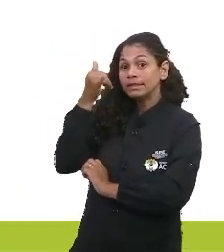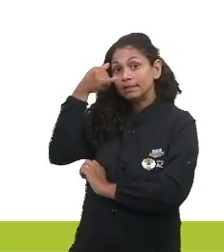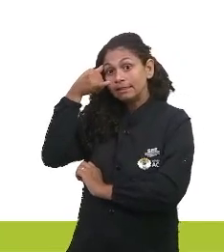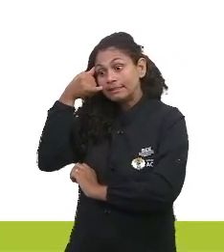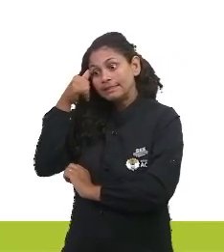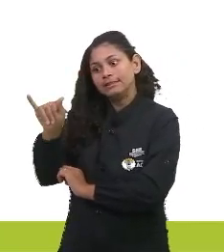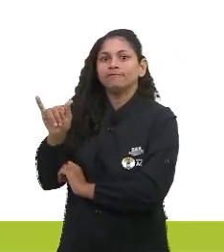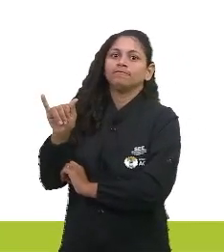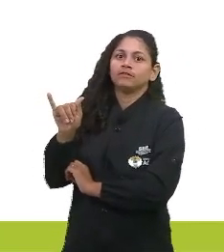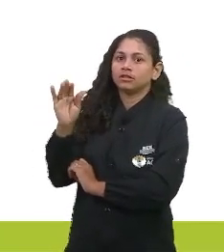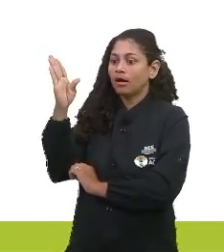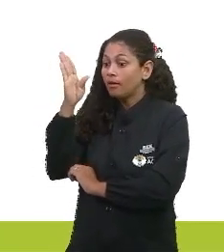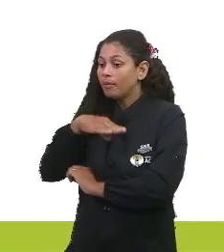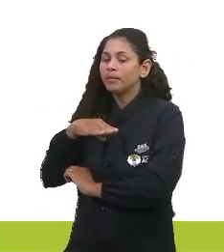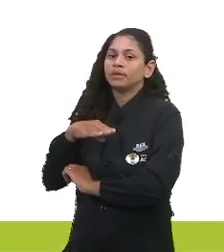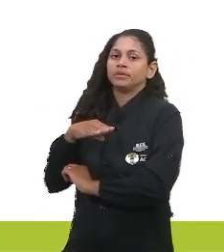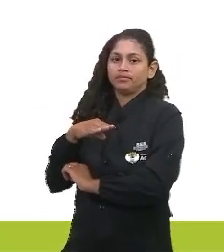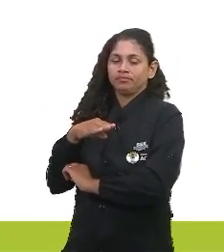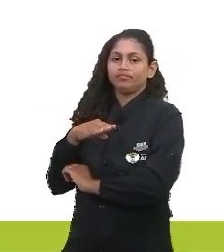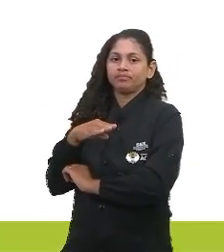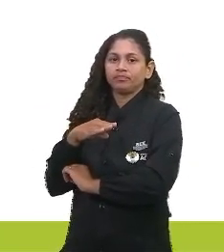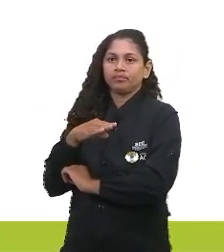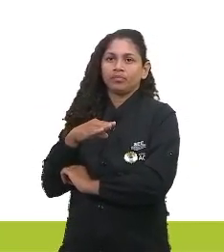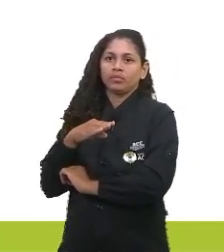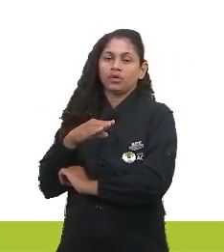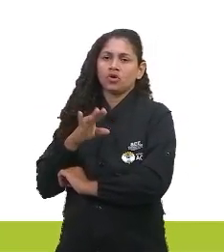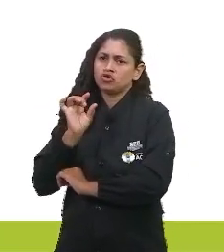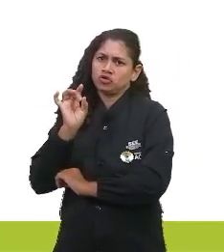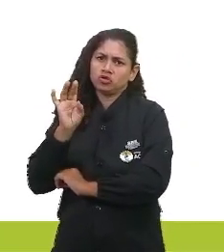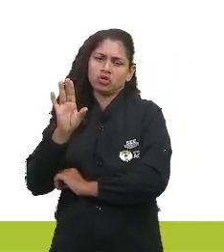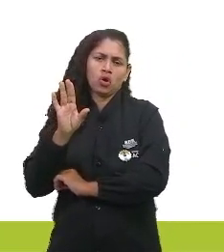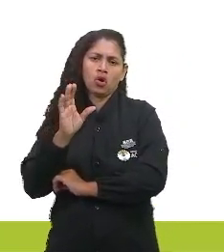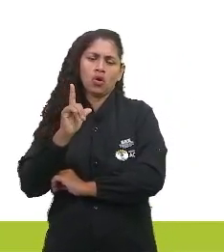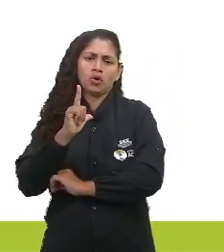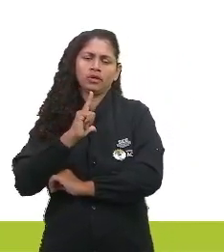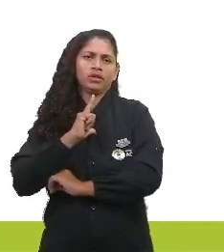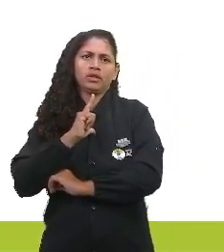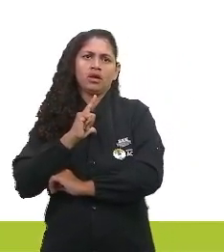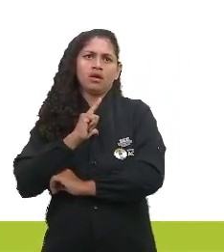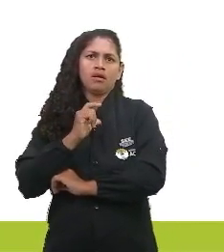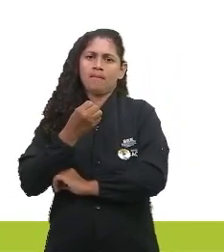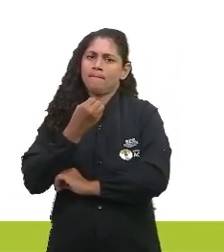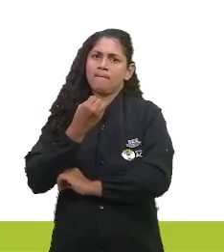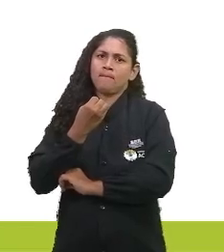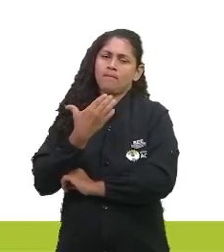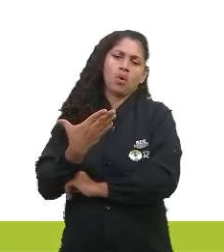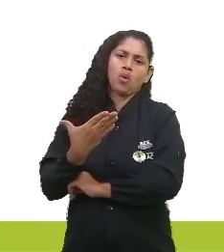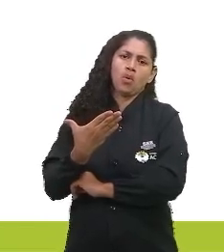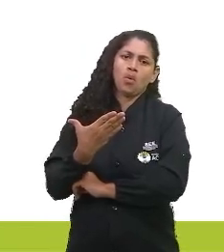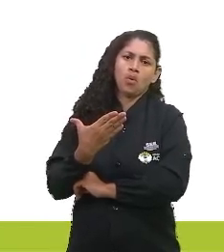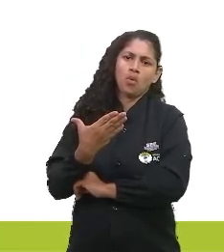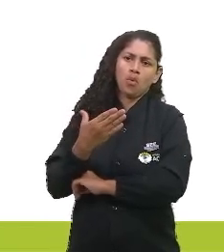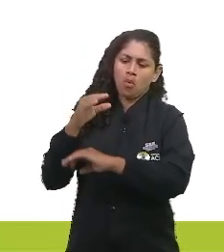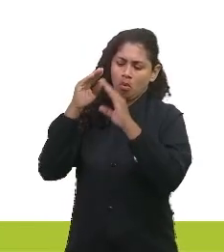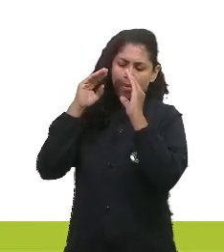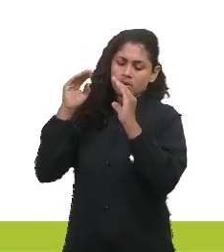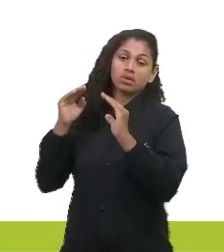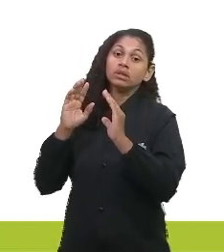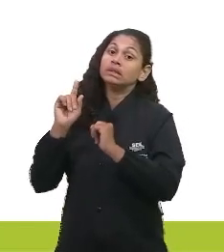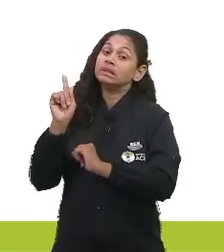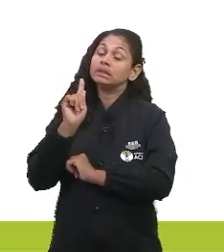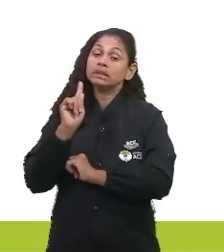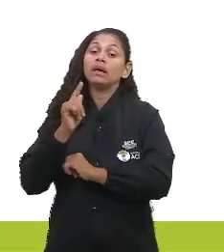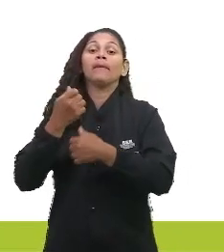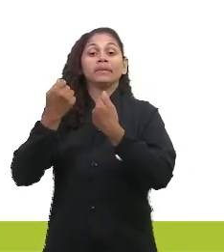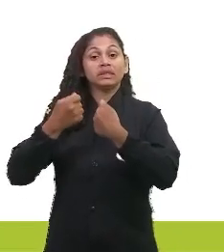Não basta ter boas intenções de não prejudicar. É preciso evitar qualquer situação que